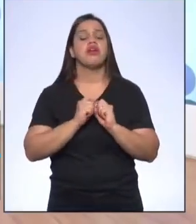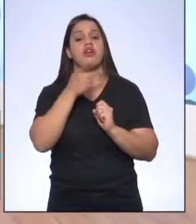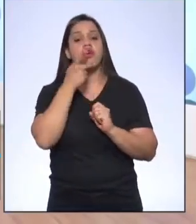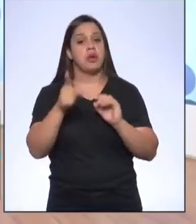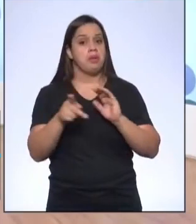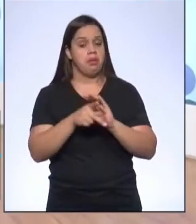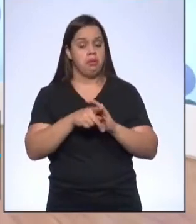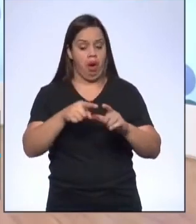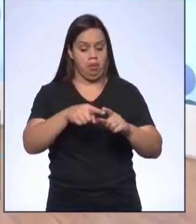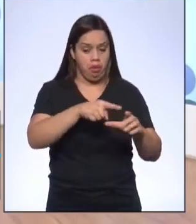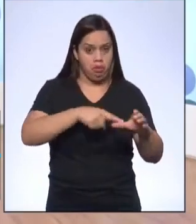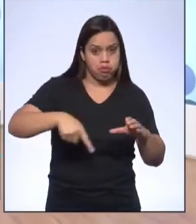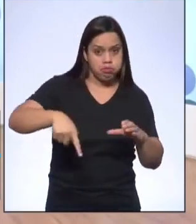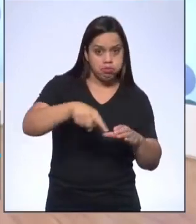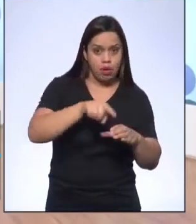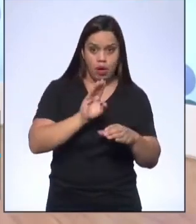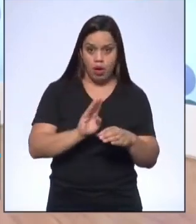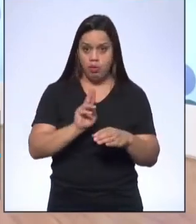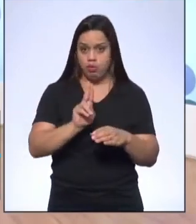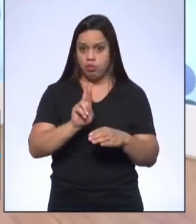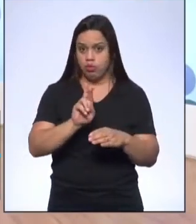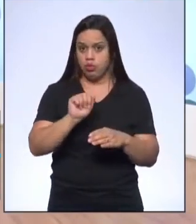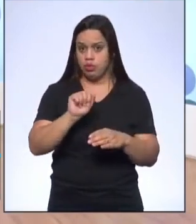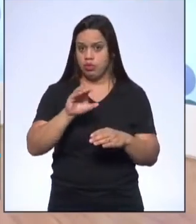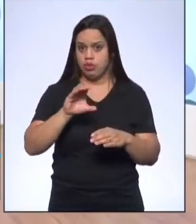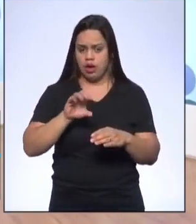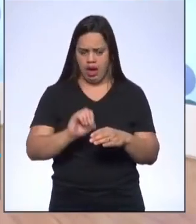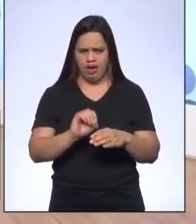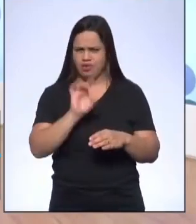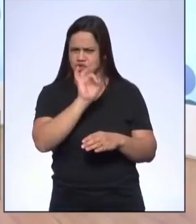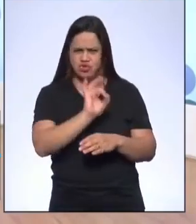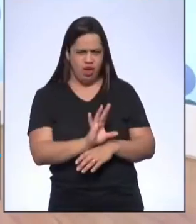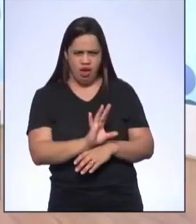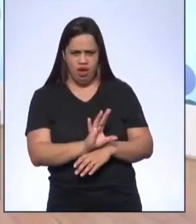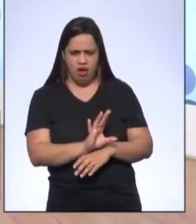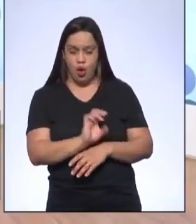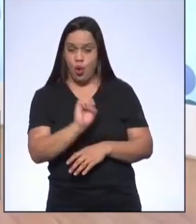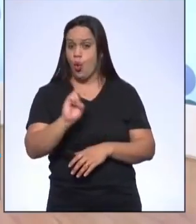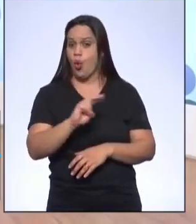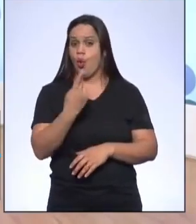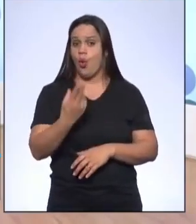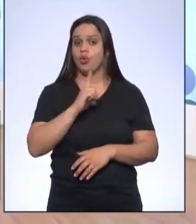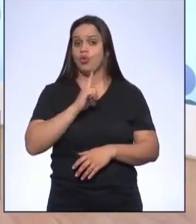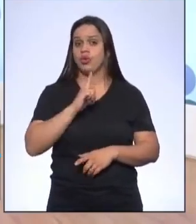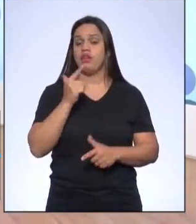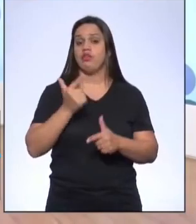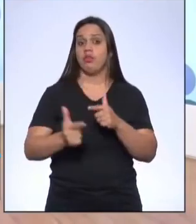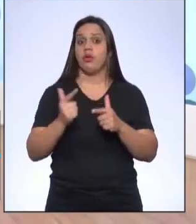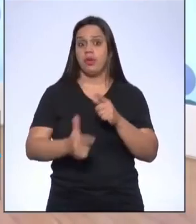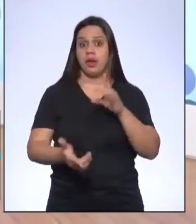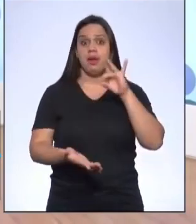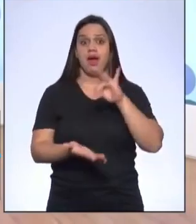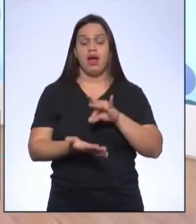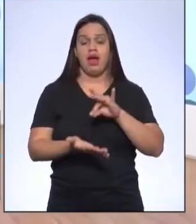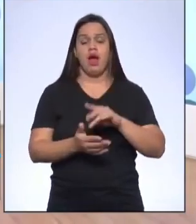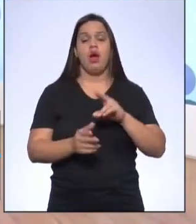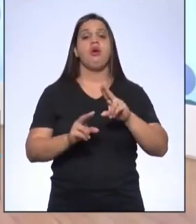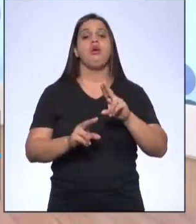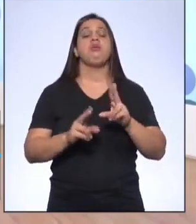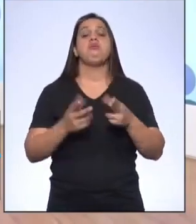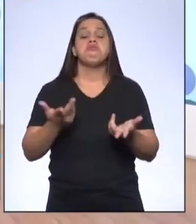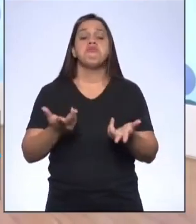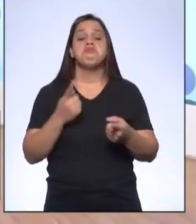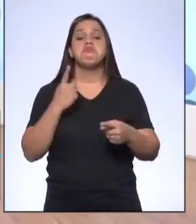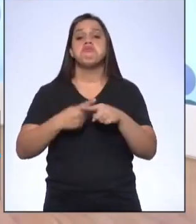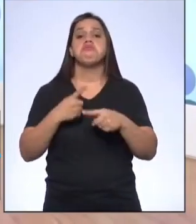O assunto é o buraco. O buraco, mas é só o buraco em si, igual lá na reportagem? Ou teve um problema real? Por qual motivo